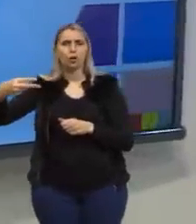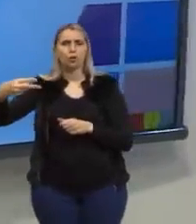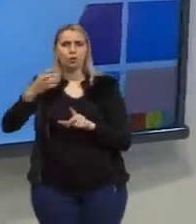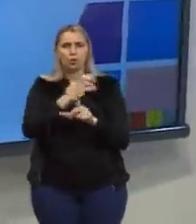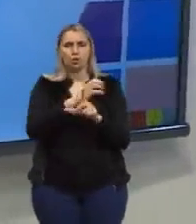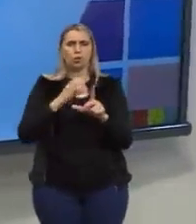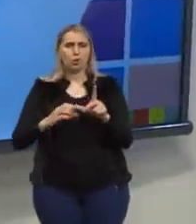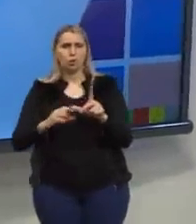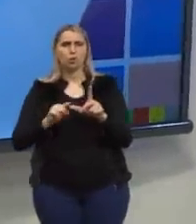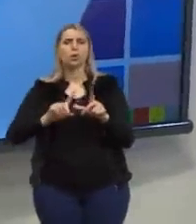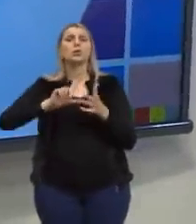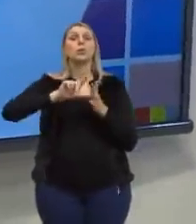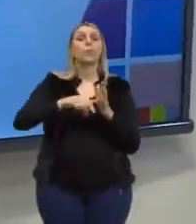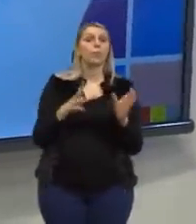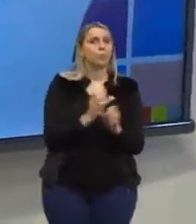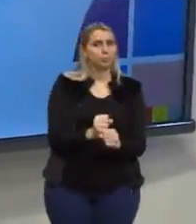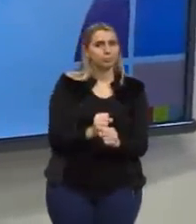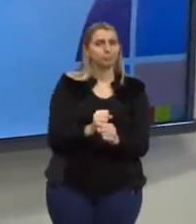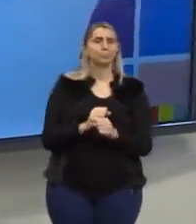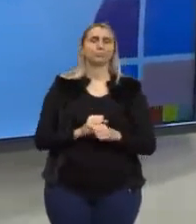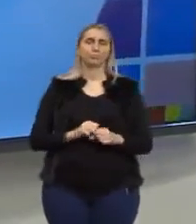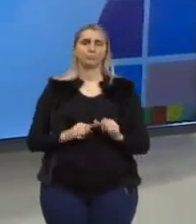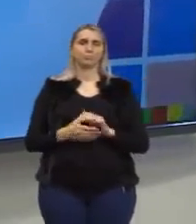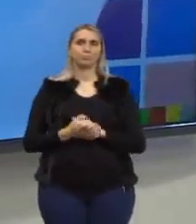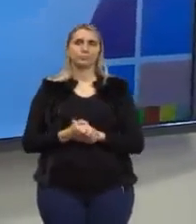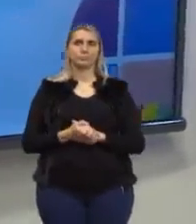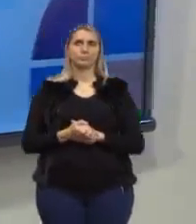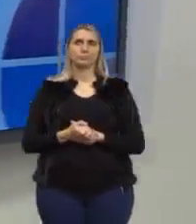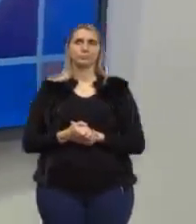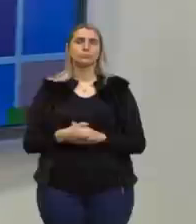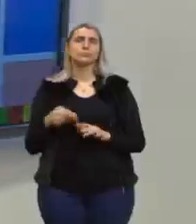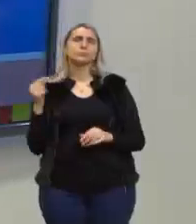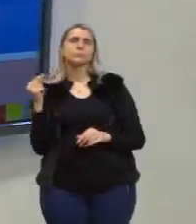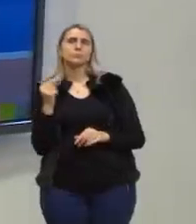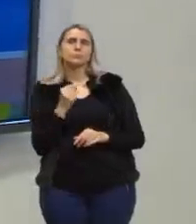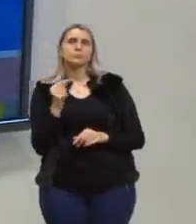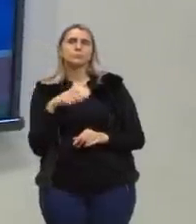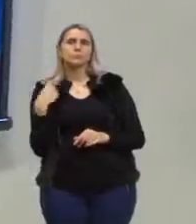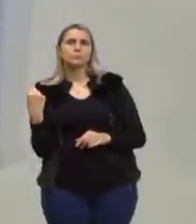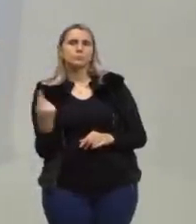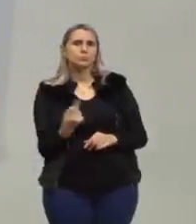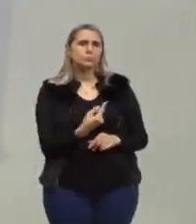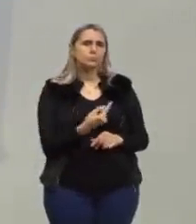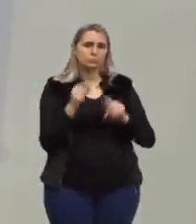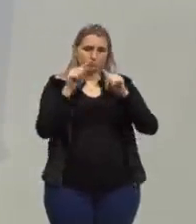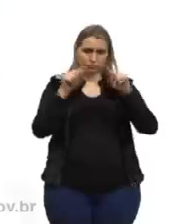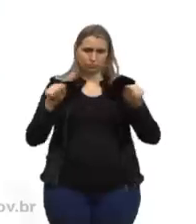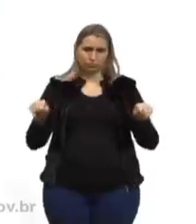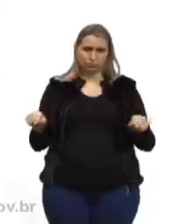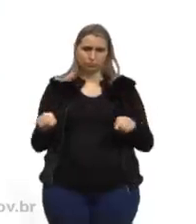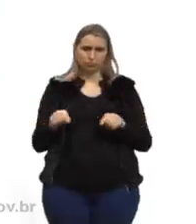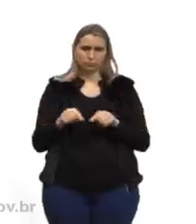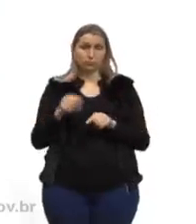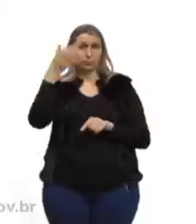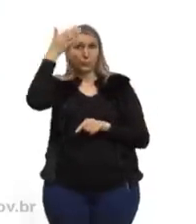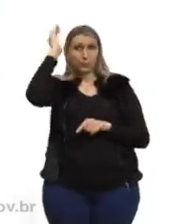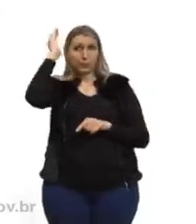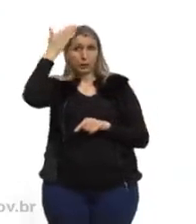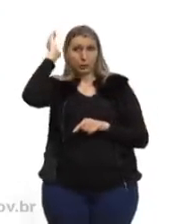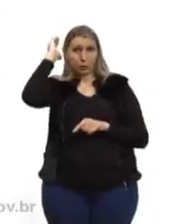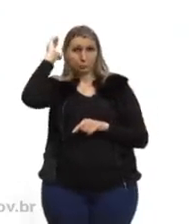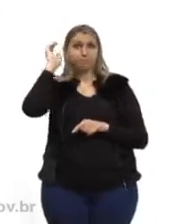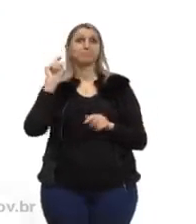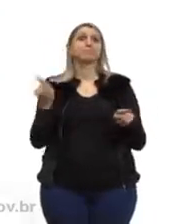outro cateto e depois eu somo, tá bom? Então, esse é o nosso triângulo pitagórico, que também a gente vai